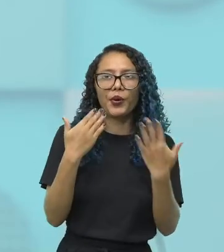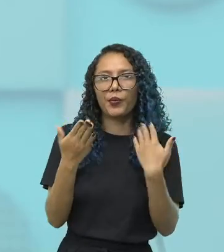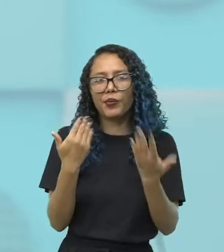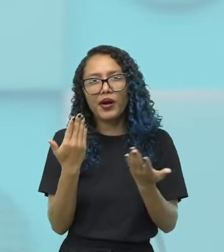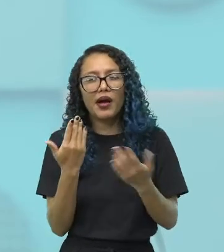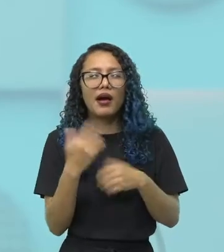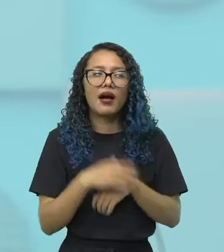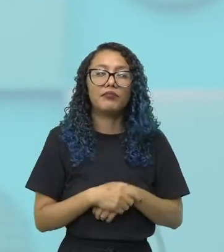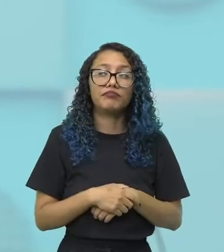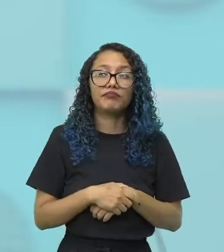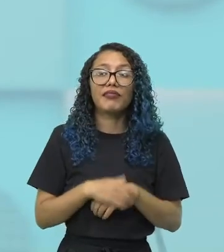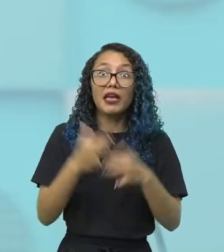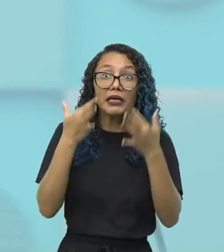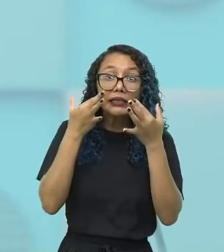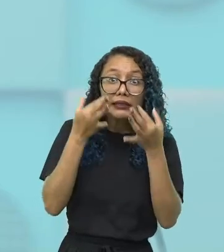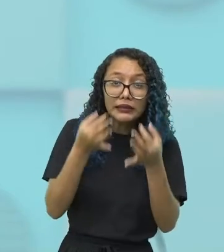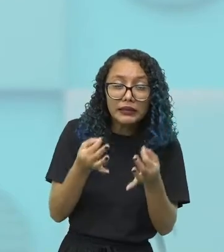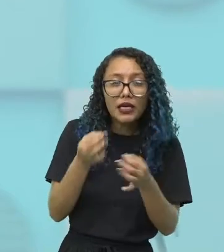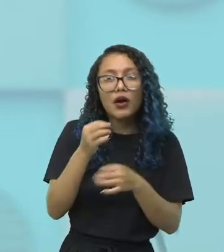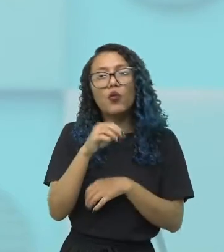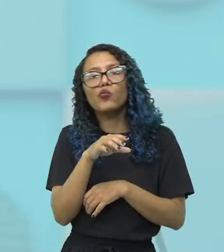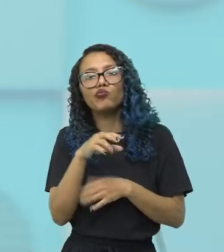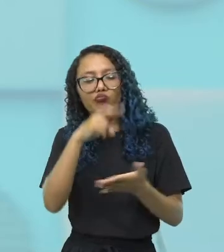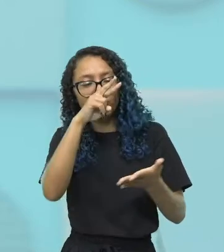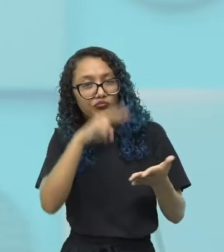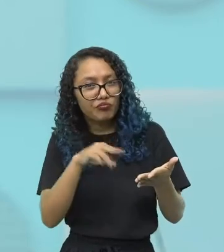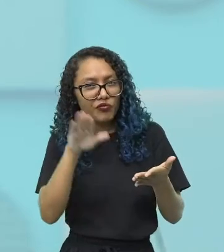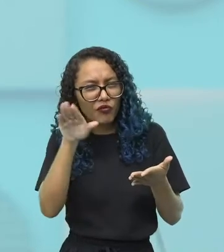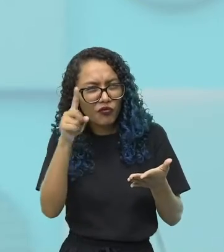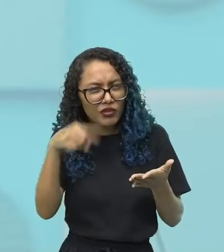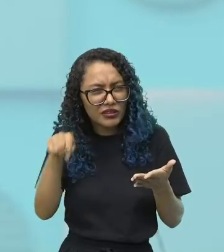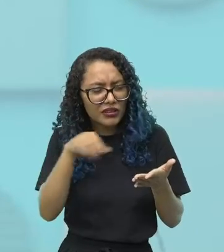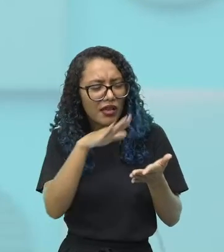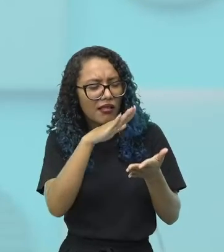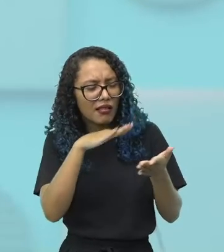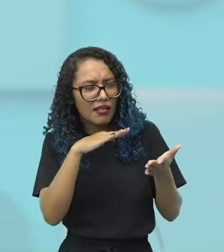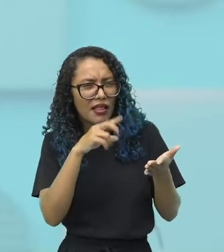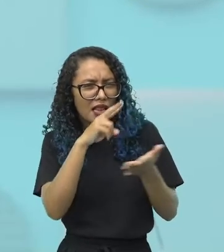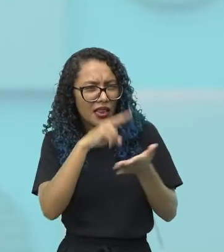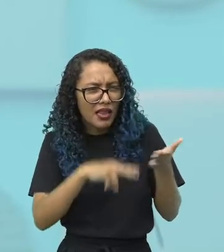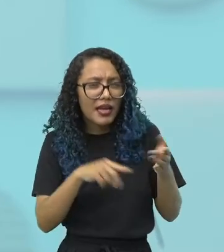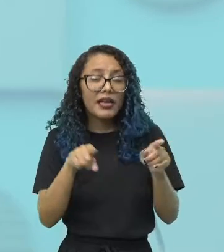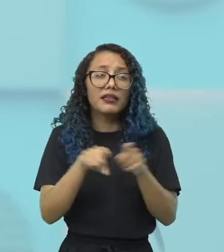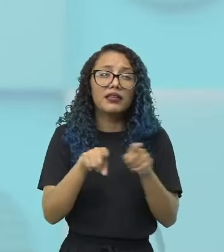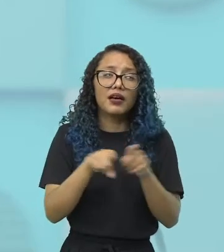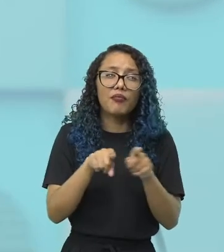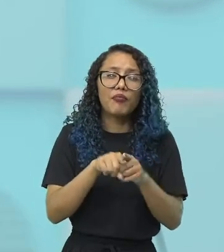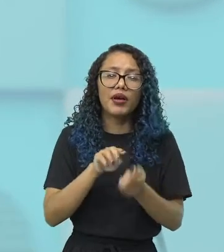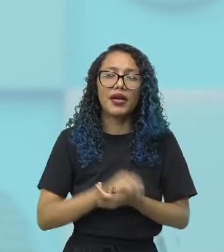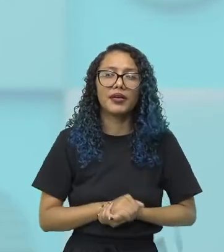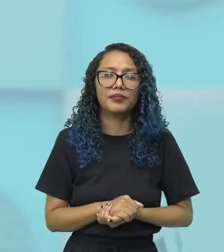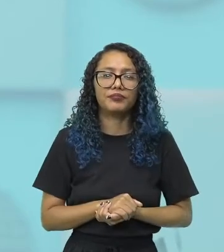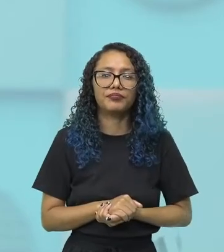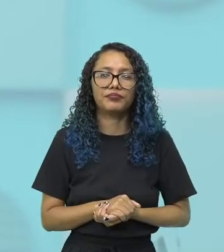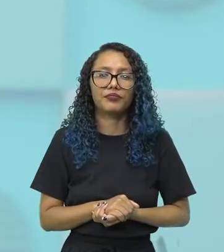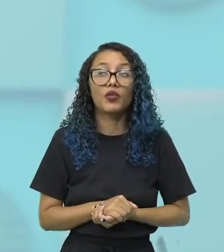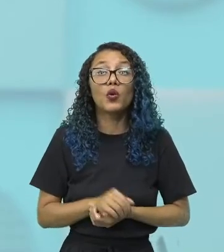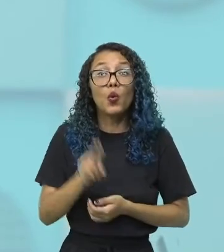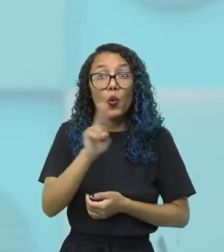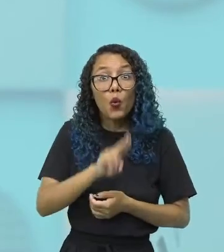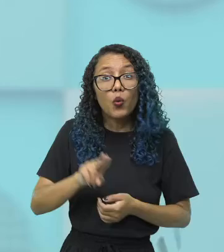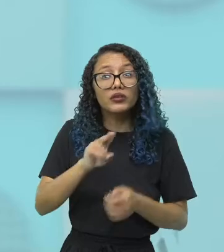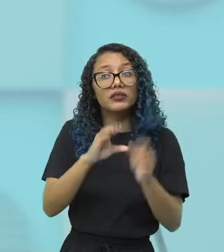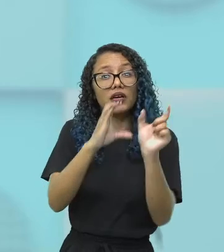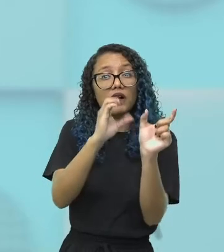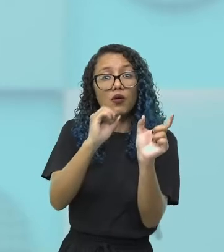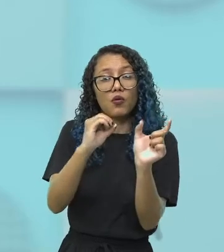leitor, atenção, querido leitor. Utiliza até termos ali como cocô, né? Não trabalha com o termo científico as fezes, mas para